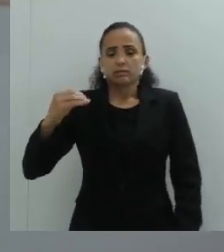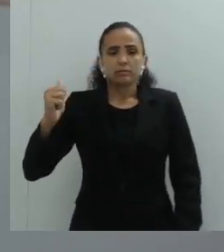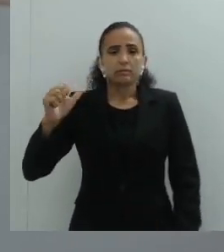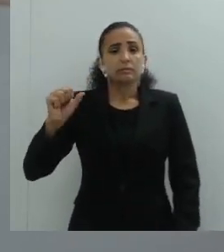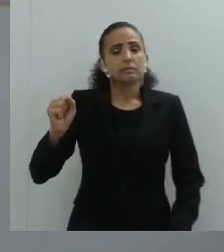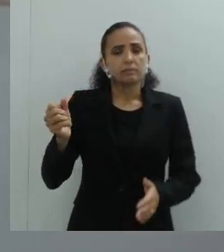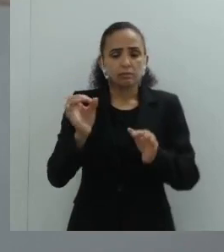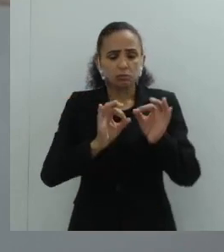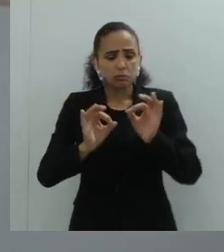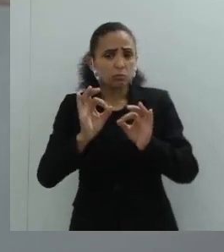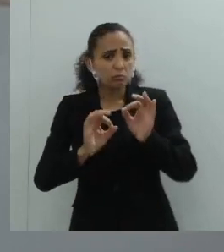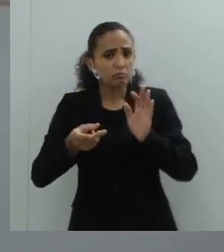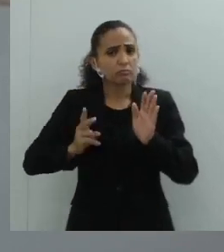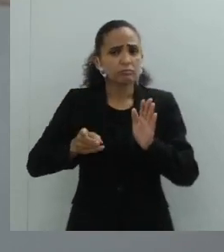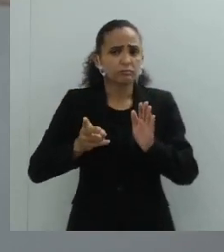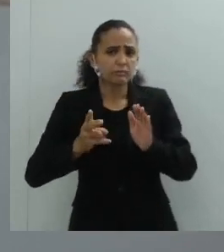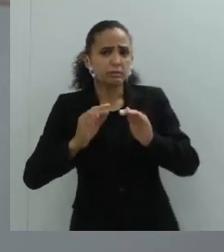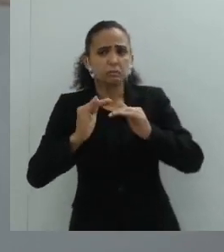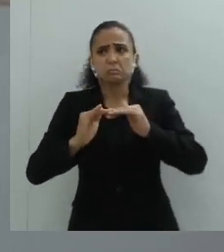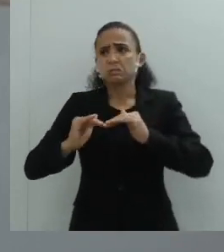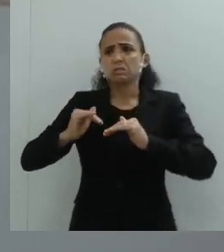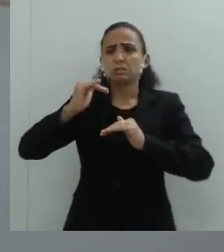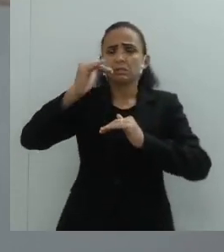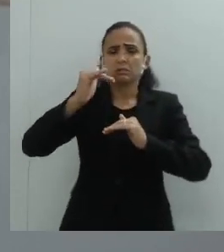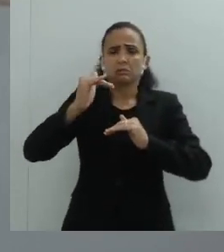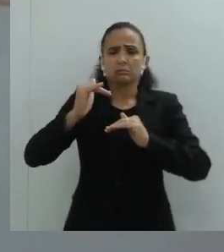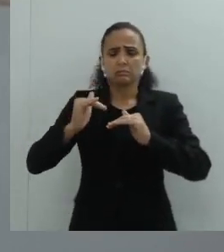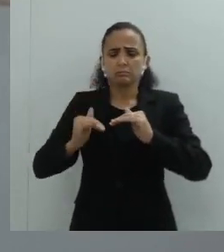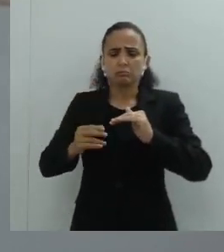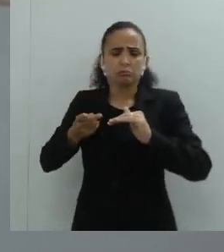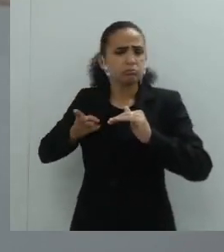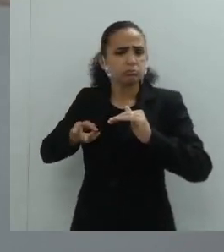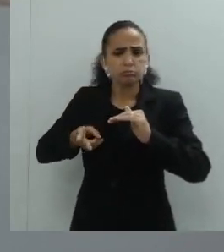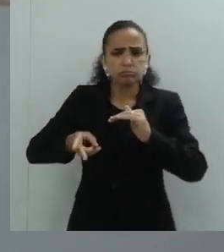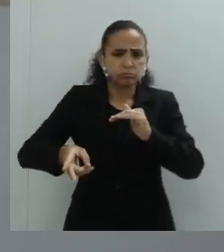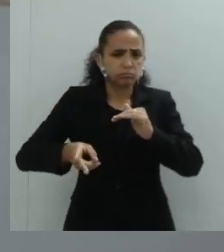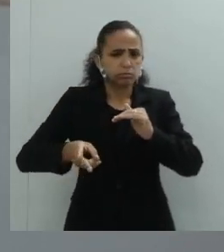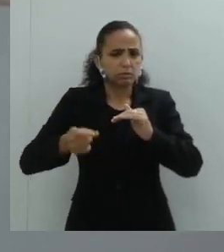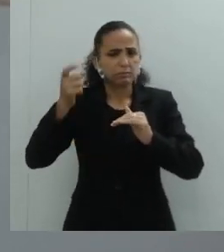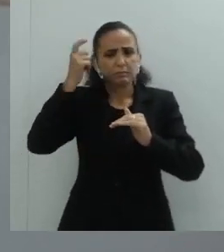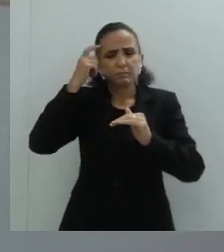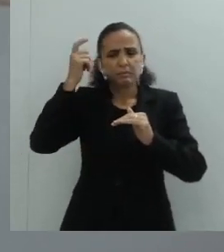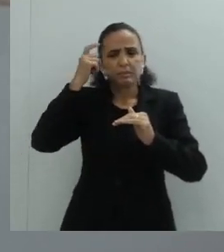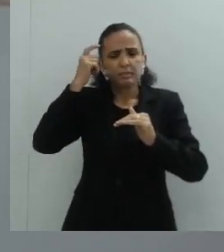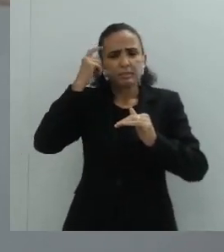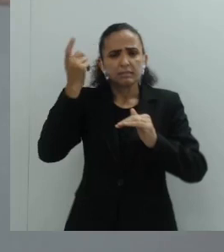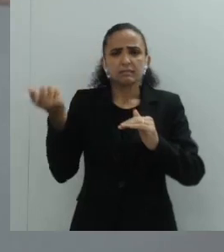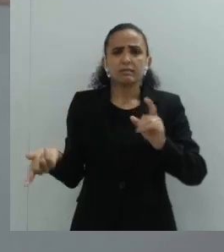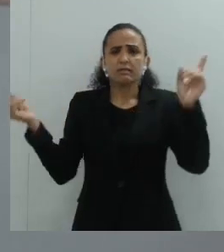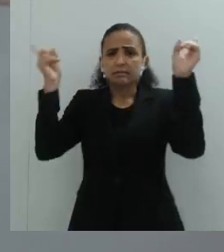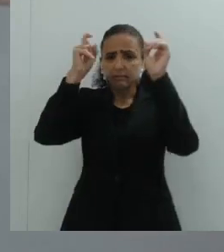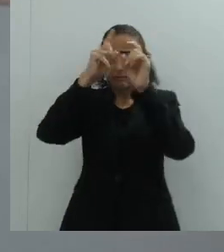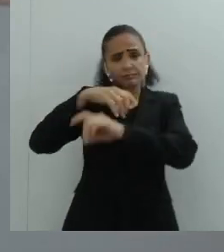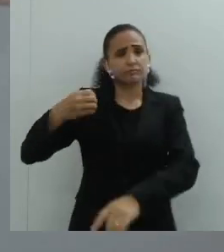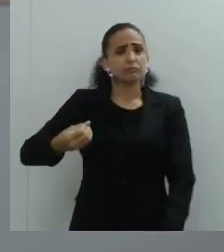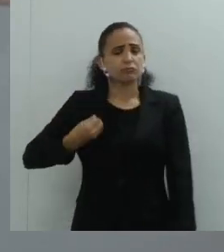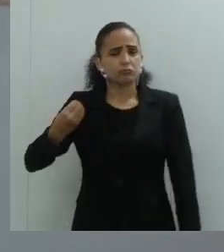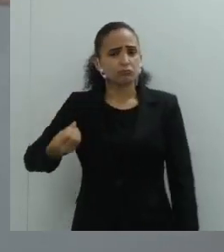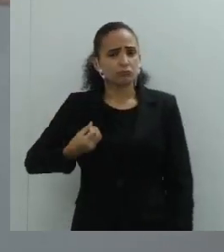Machu Picchu, né, que é acima do nível do mar, né, onde tem uma demanda muito grande,